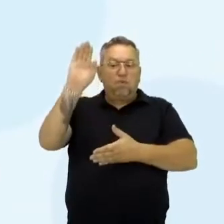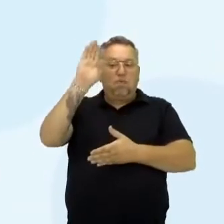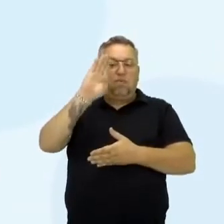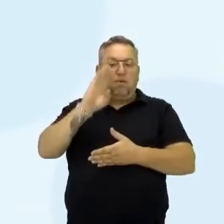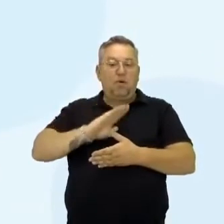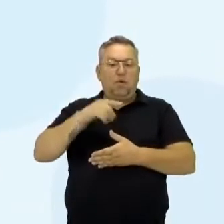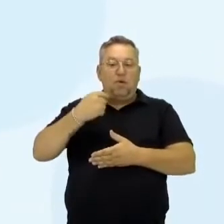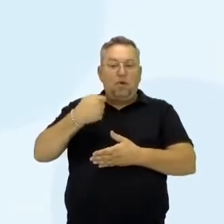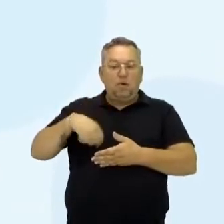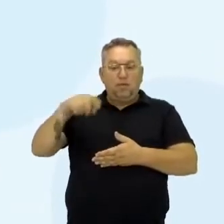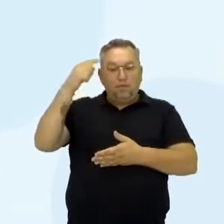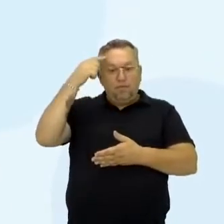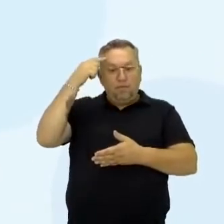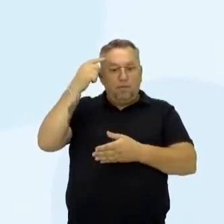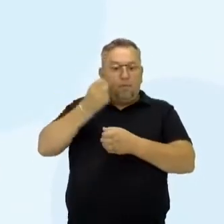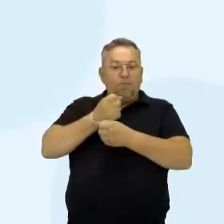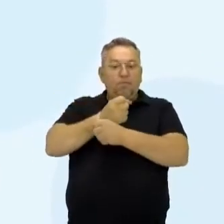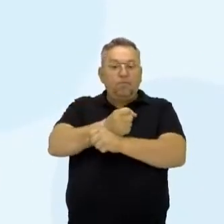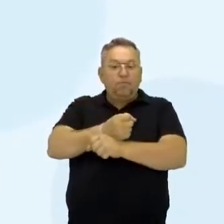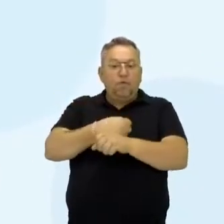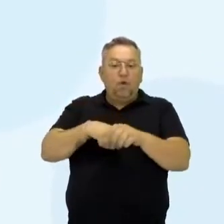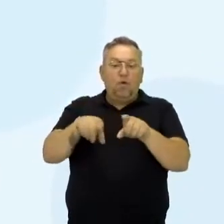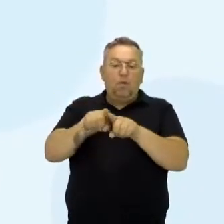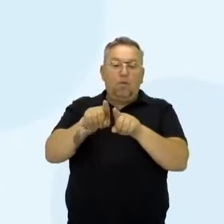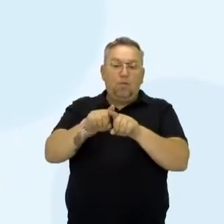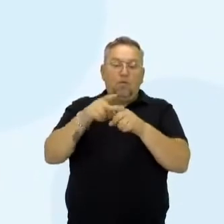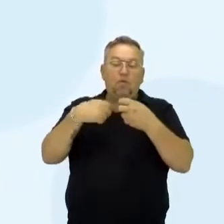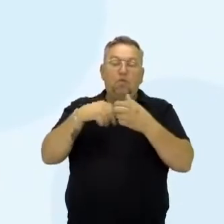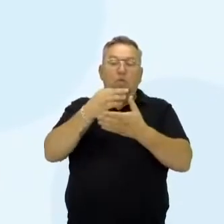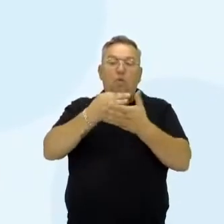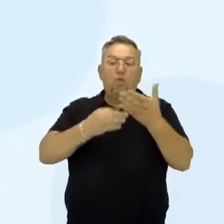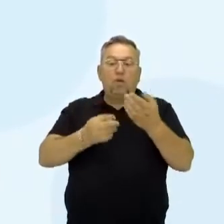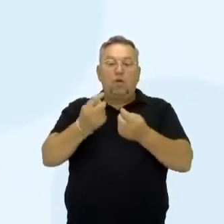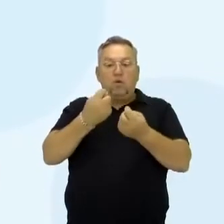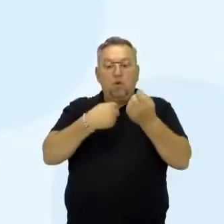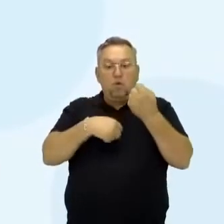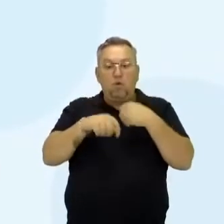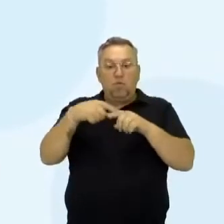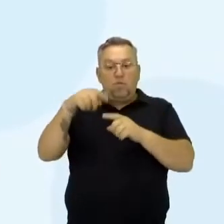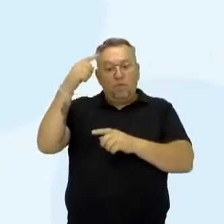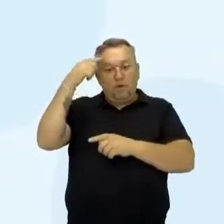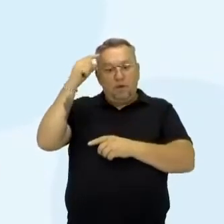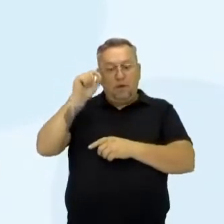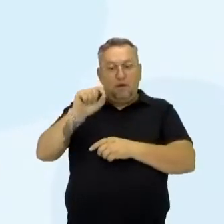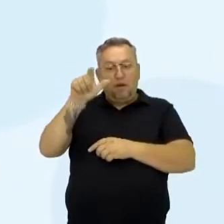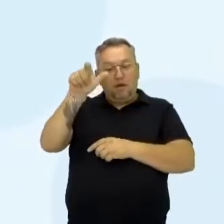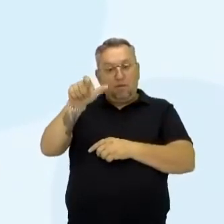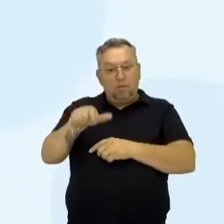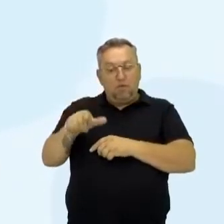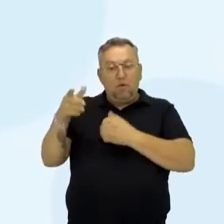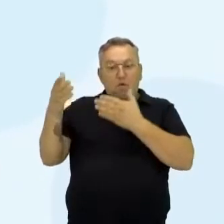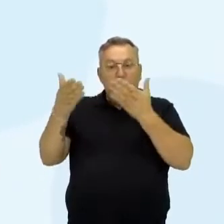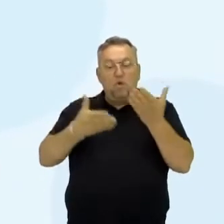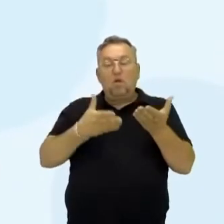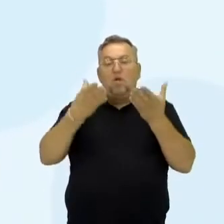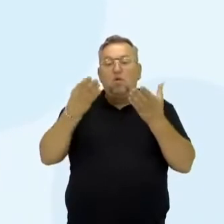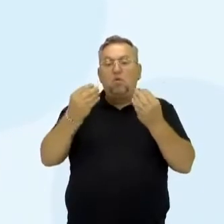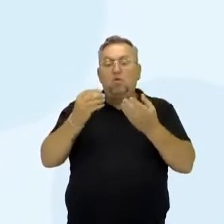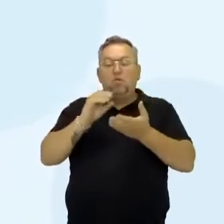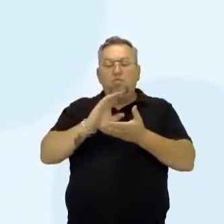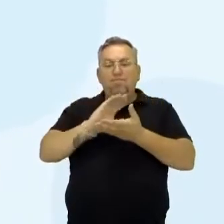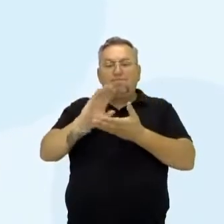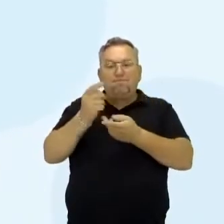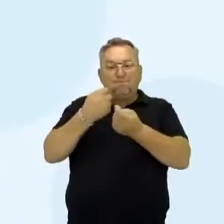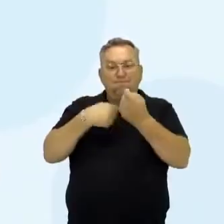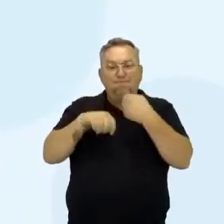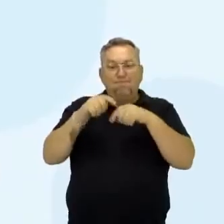precisa pensar na escravidão também do contexto econômico e pensar que essas pessoas trouxeram muita riqueza para o Brasil,